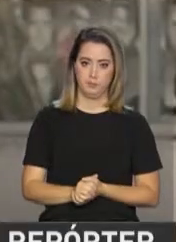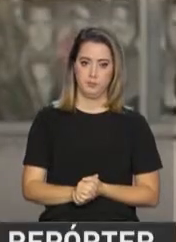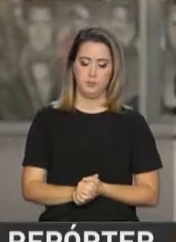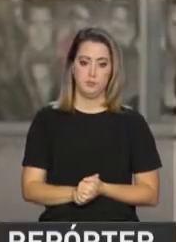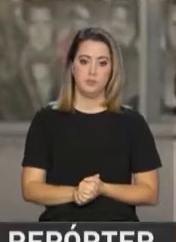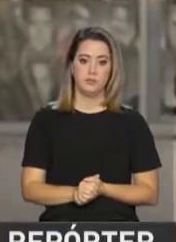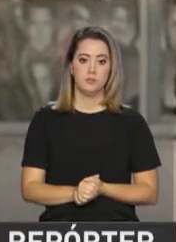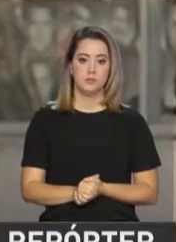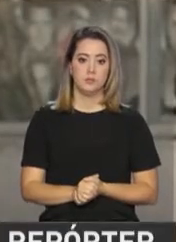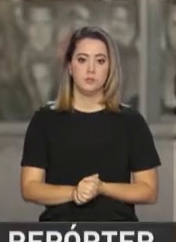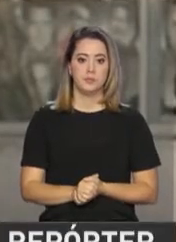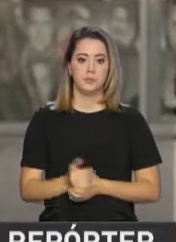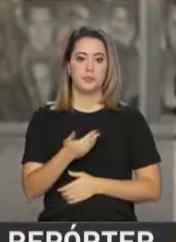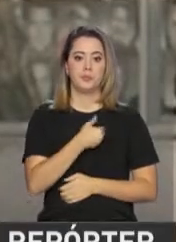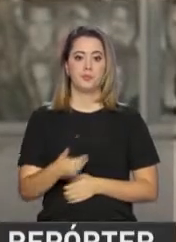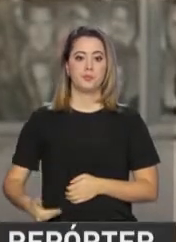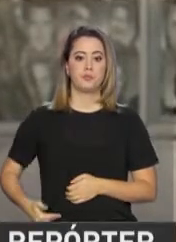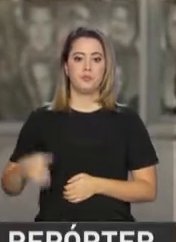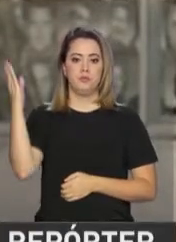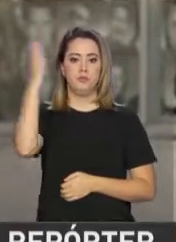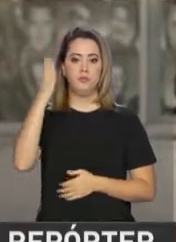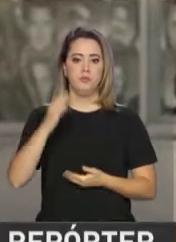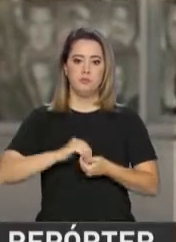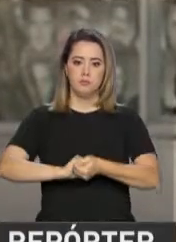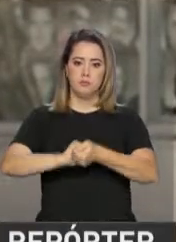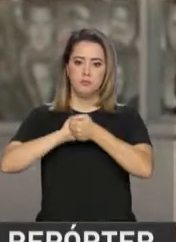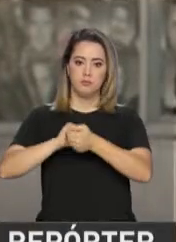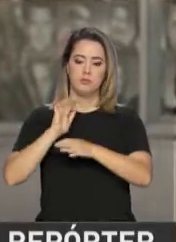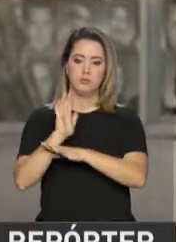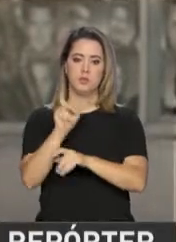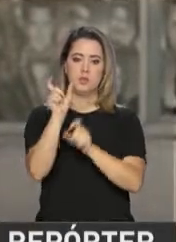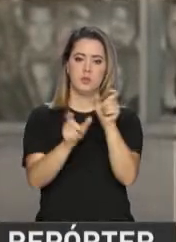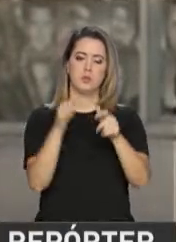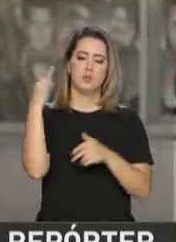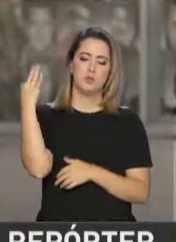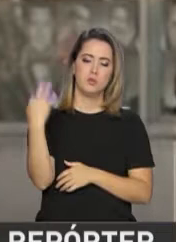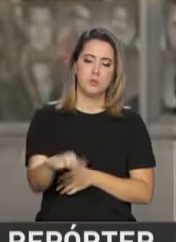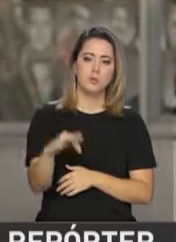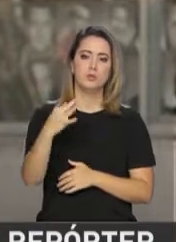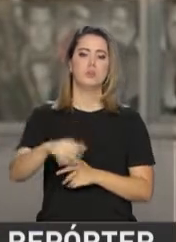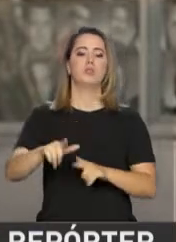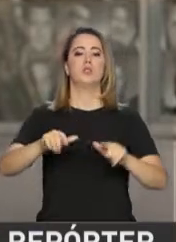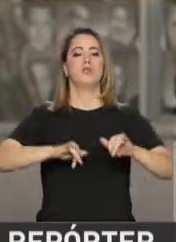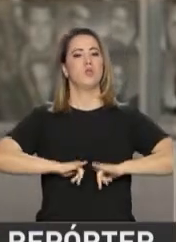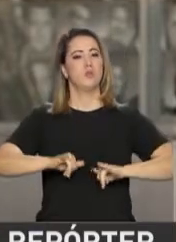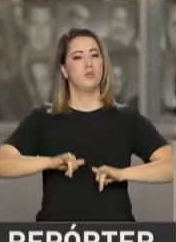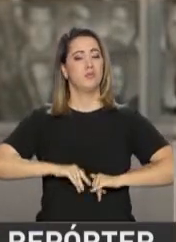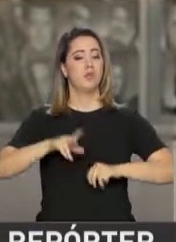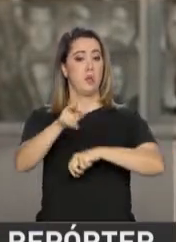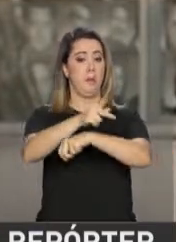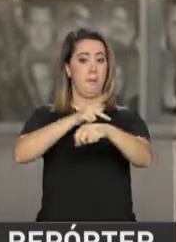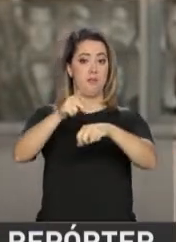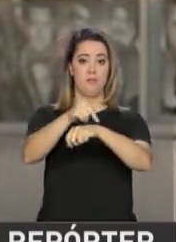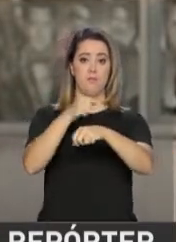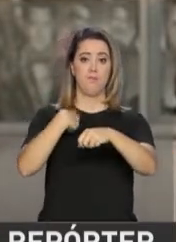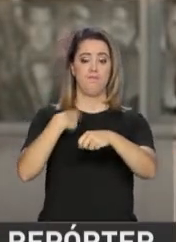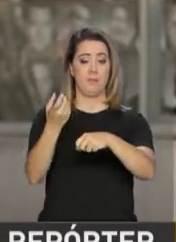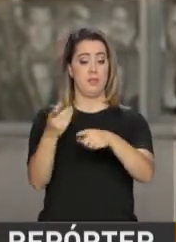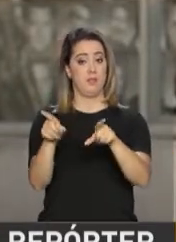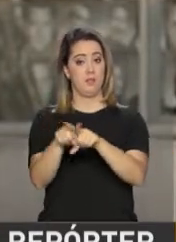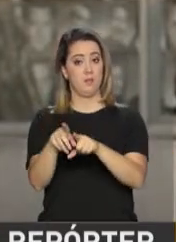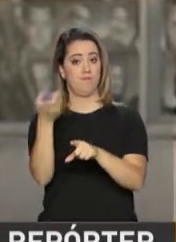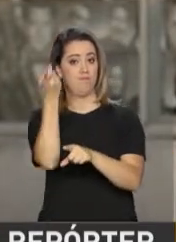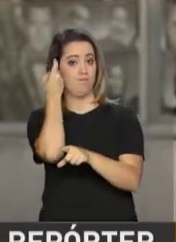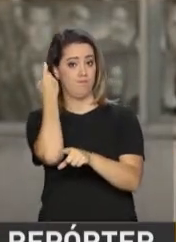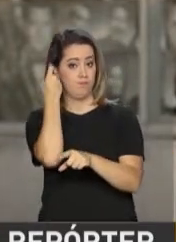o governo brasileiro manifestou solidariedade aos feridos ao povo e ao governo mexicanos e estendeu condolências